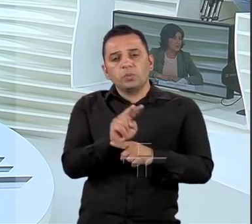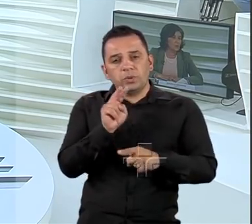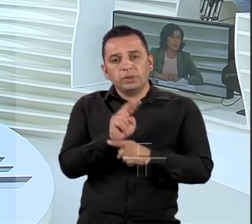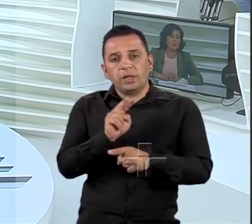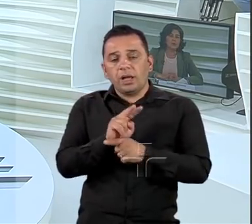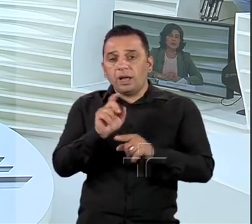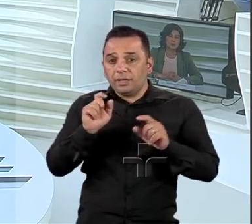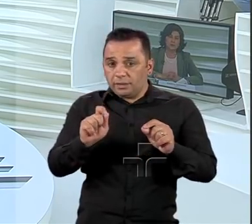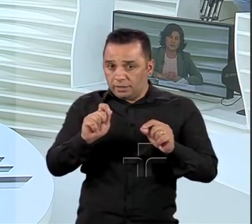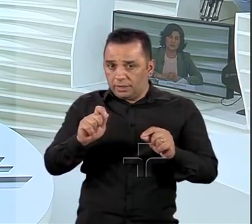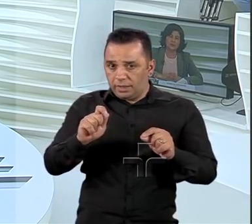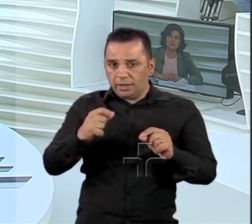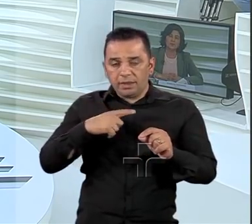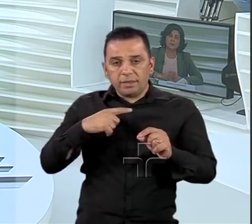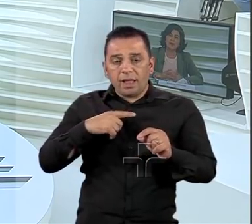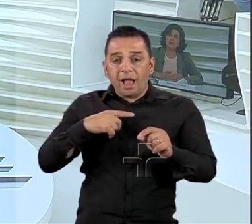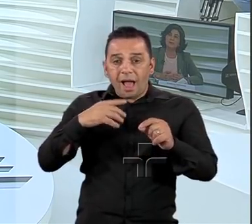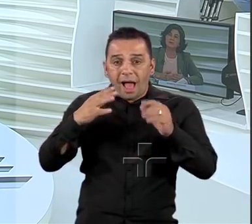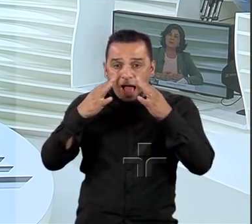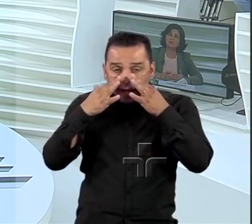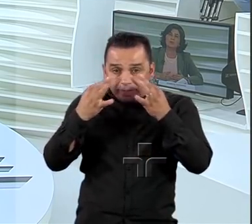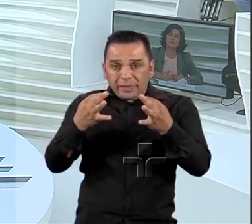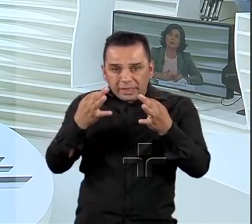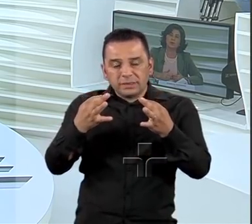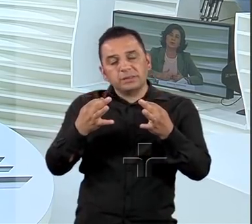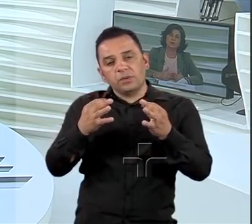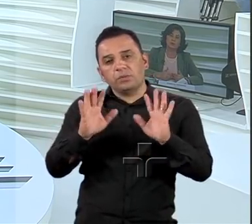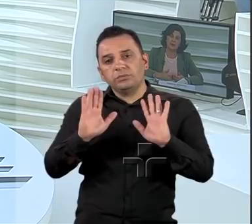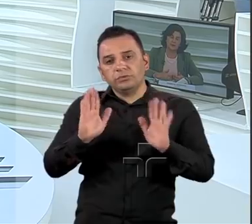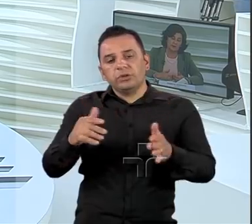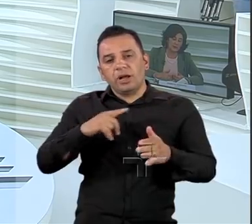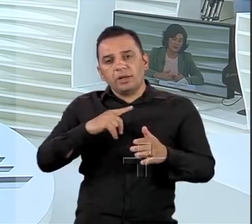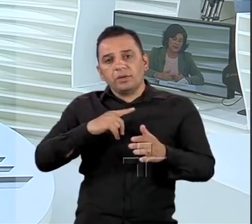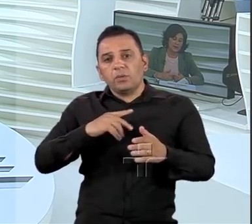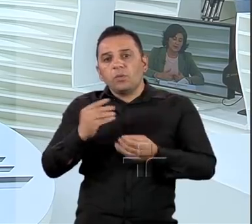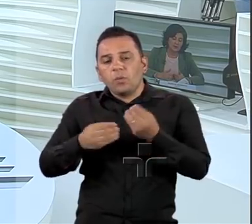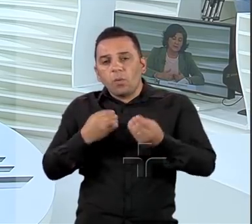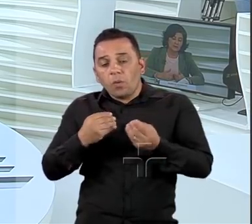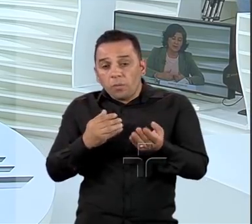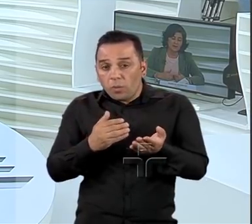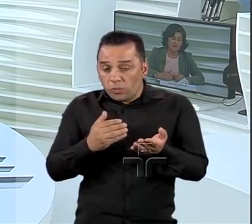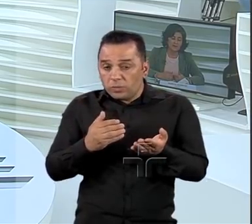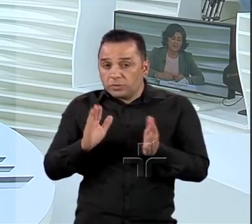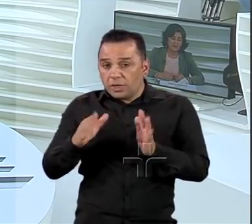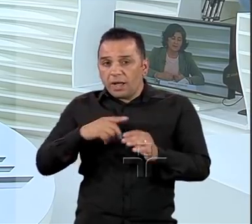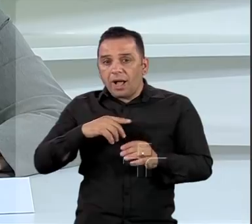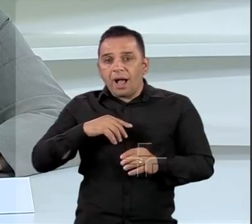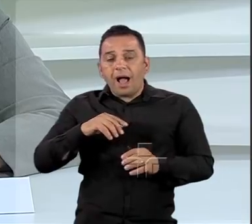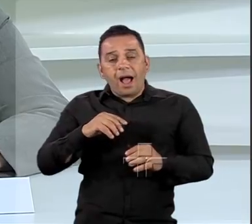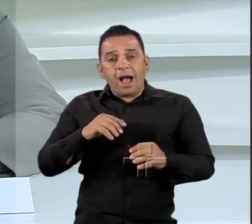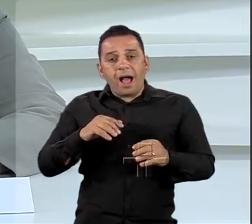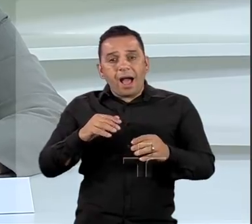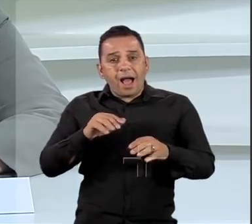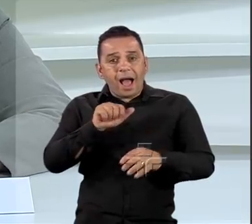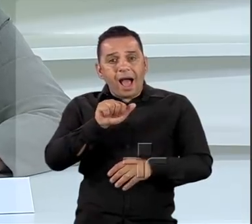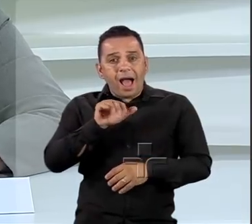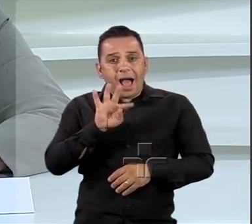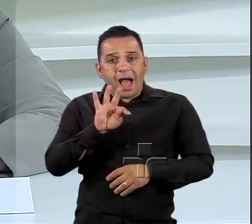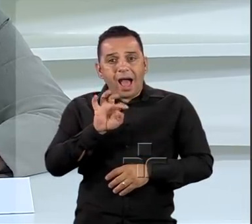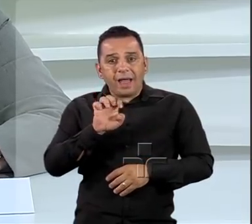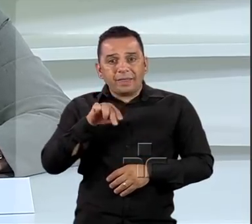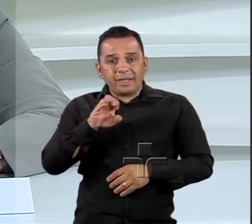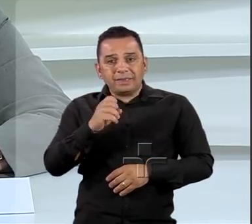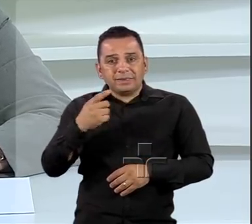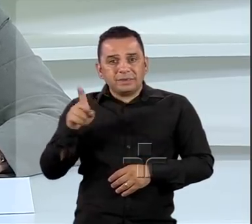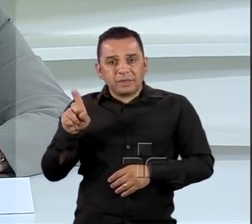básica como porta de entrada. Talvez até mais do que porta de entrada, a atenção básica, ela é